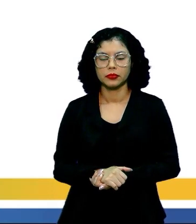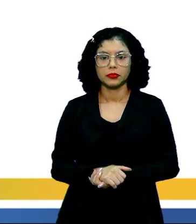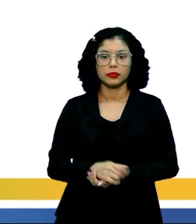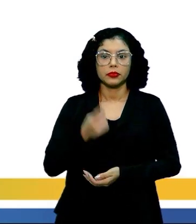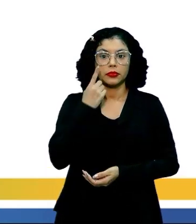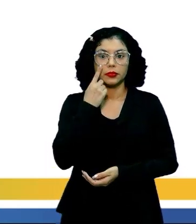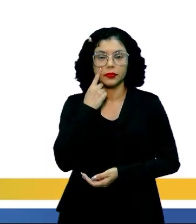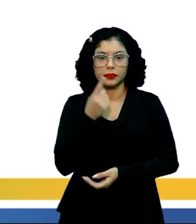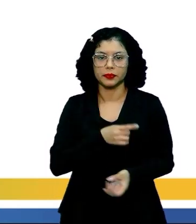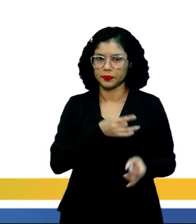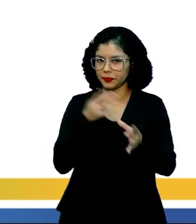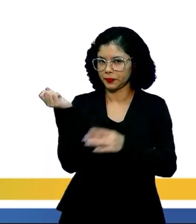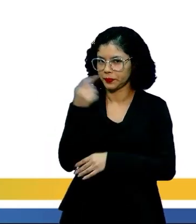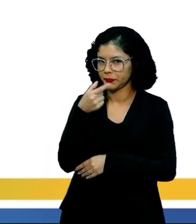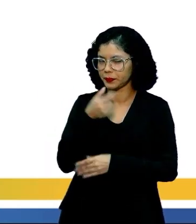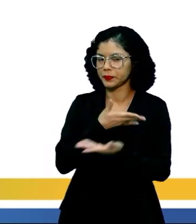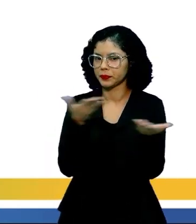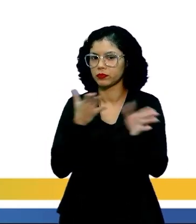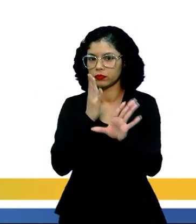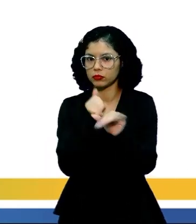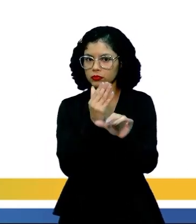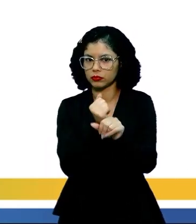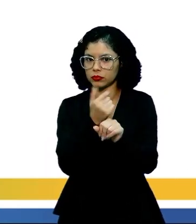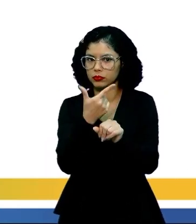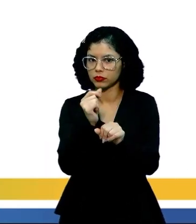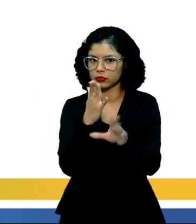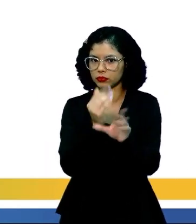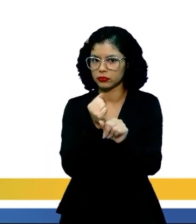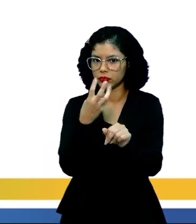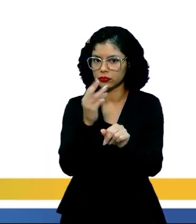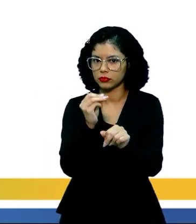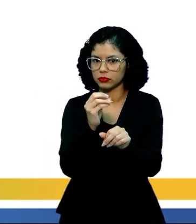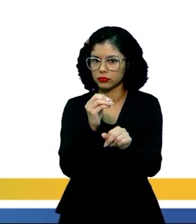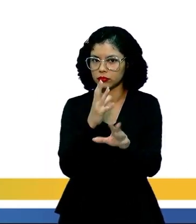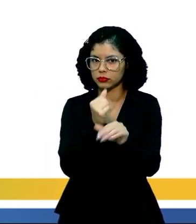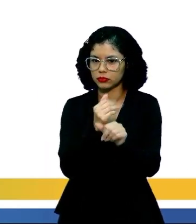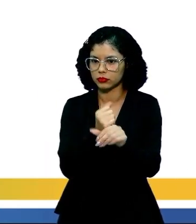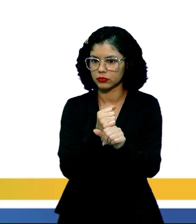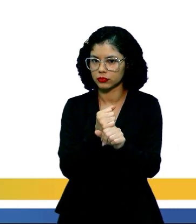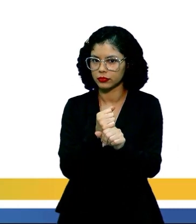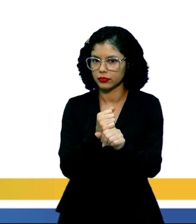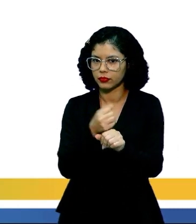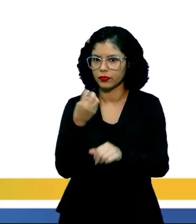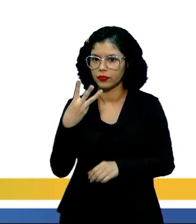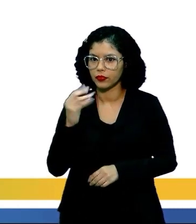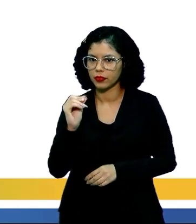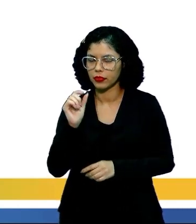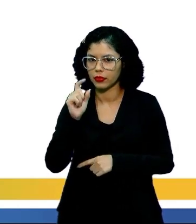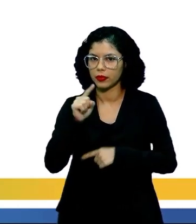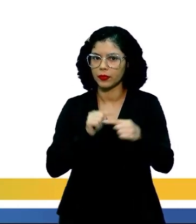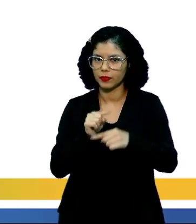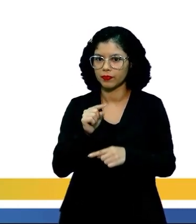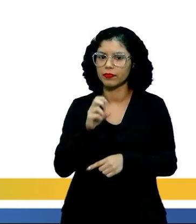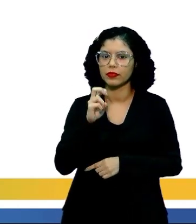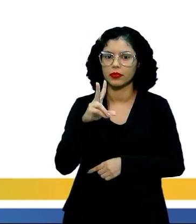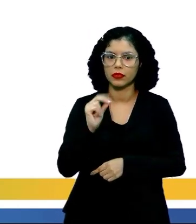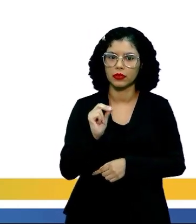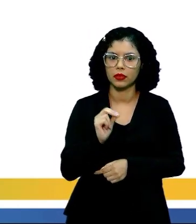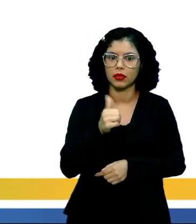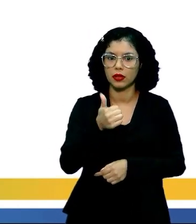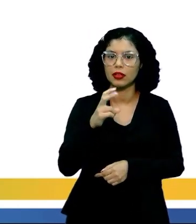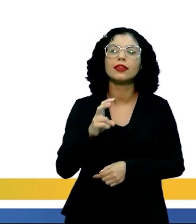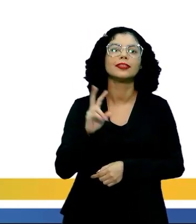Olha aqui a pegadinha. Se você somou 20 mais 10 é 30, e 30% de 50 dá